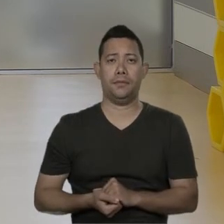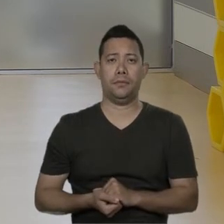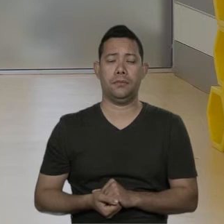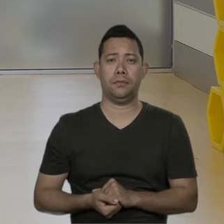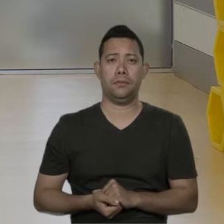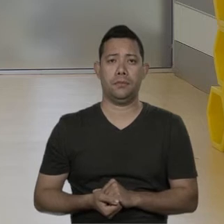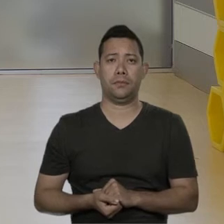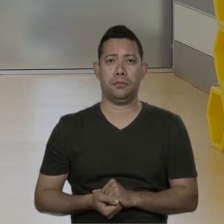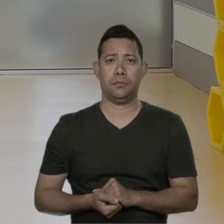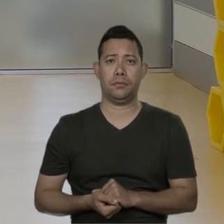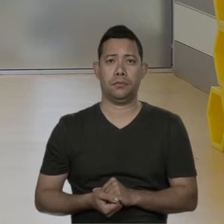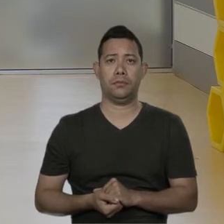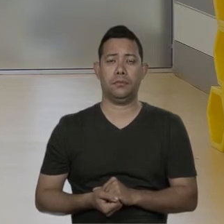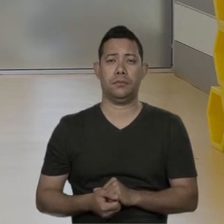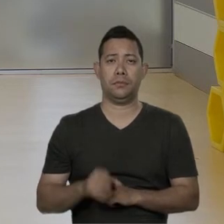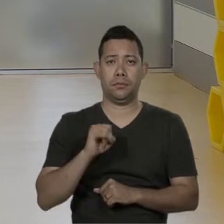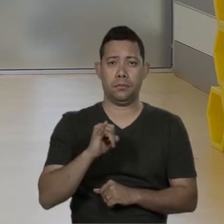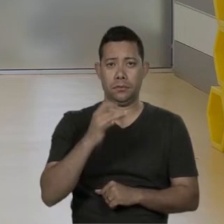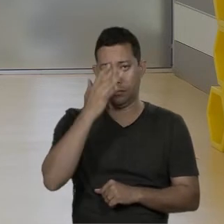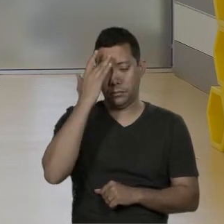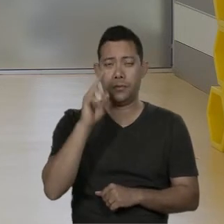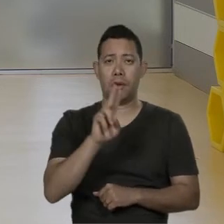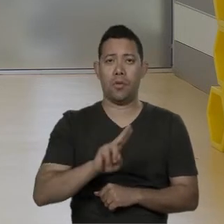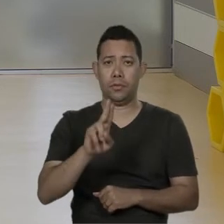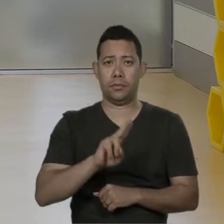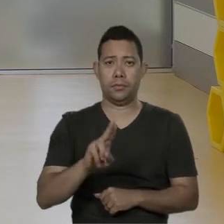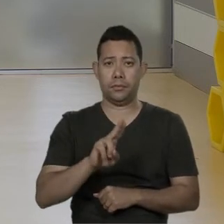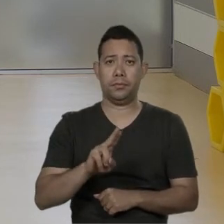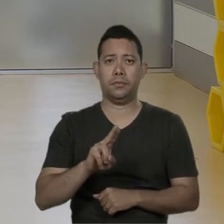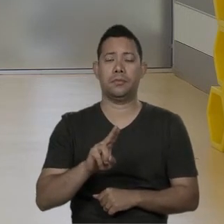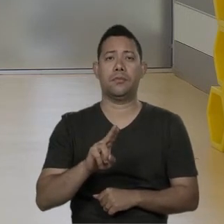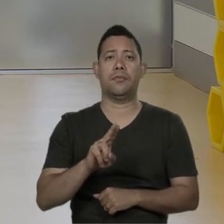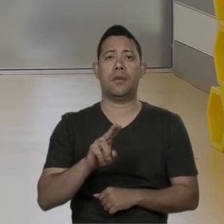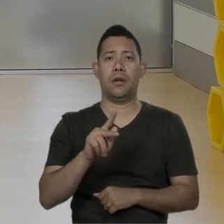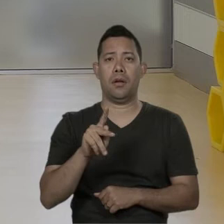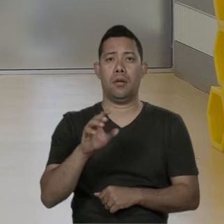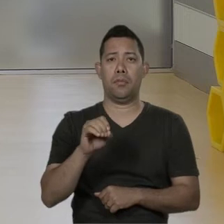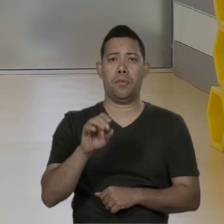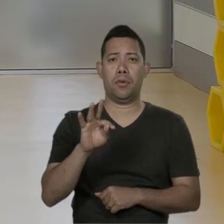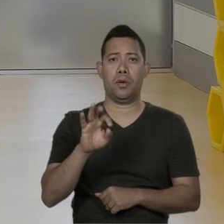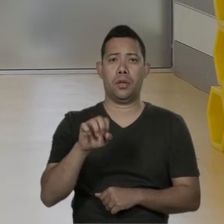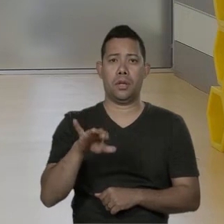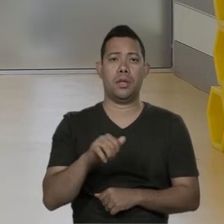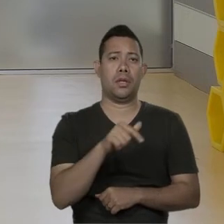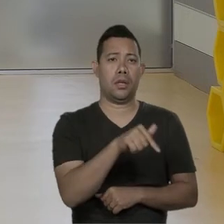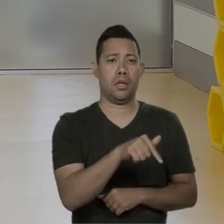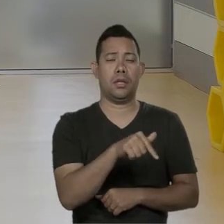Quem estiver usando a potência como referência, 76 a 90% do FTP.